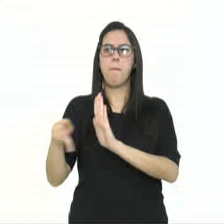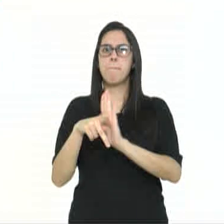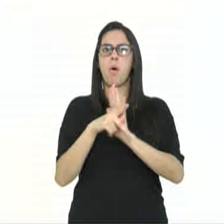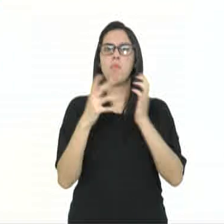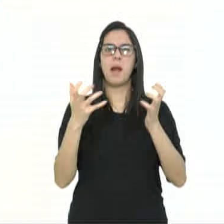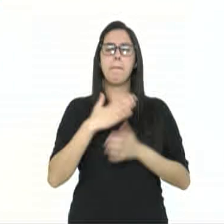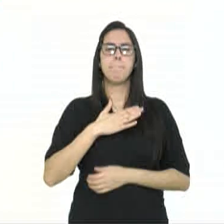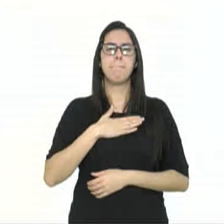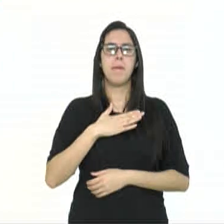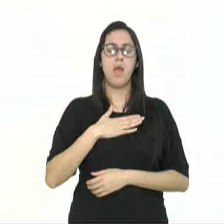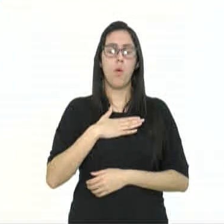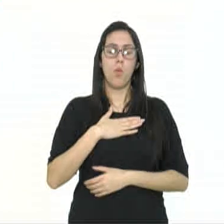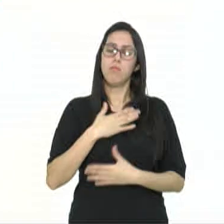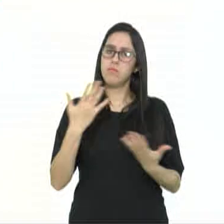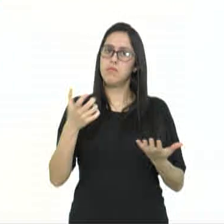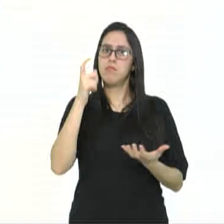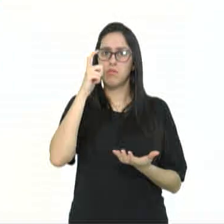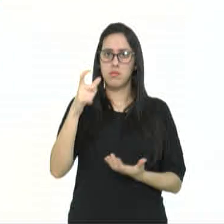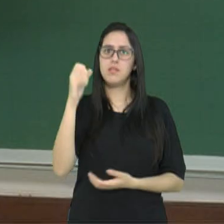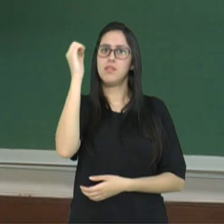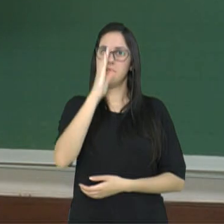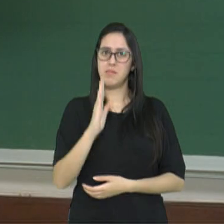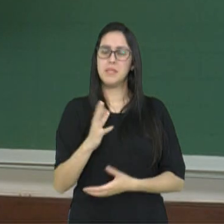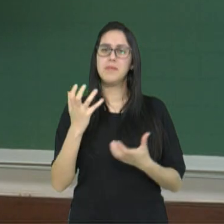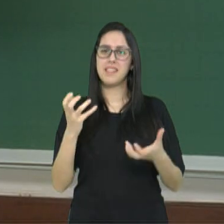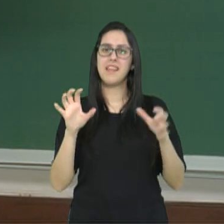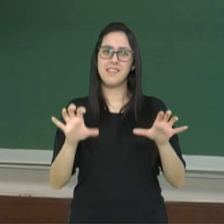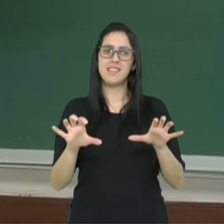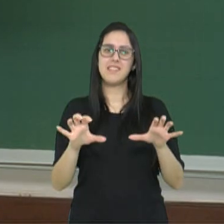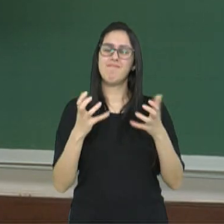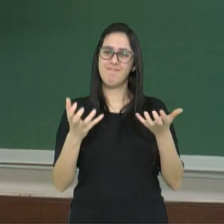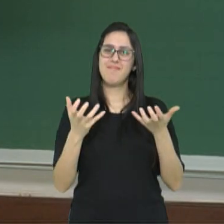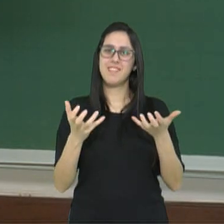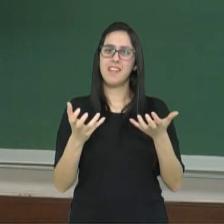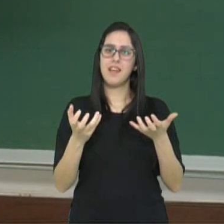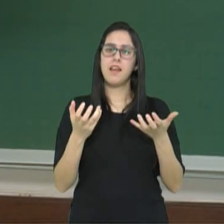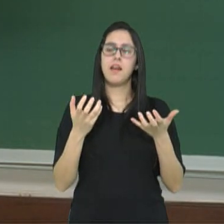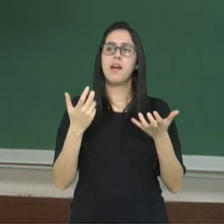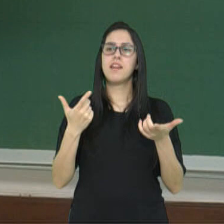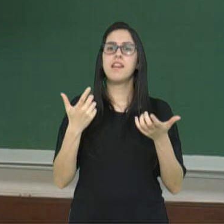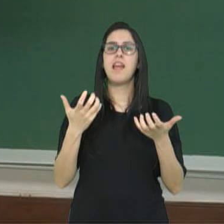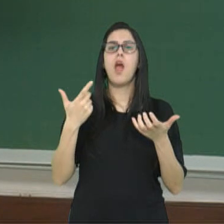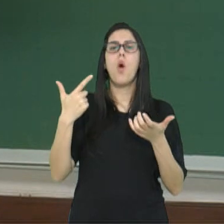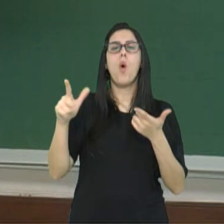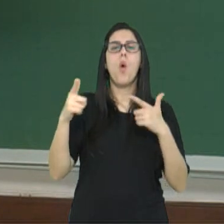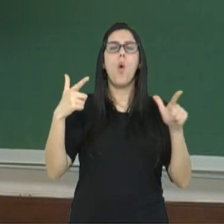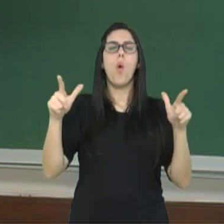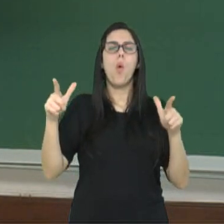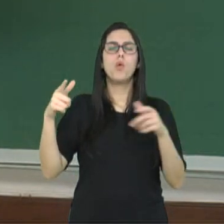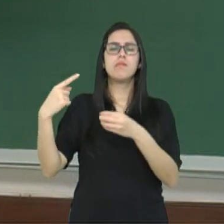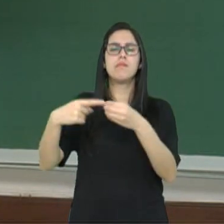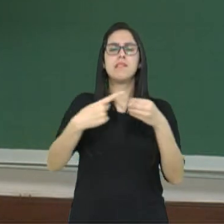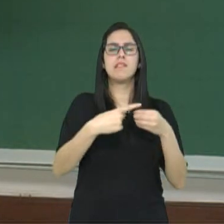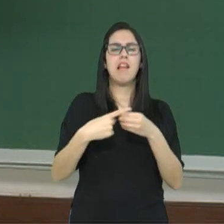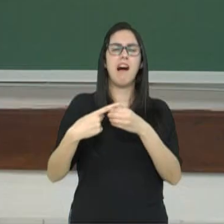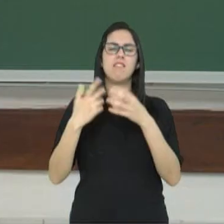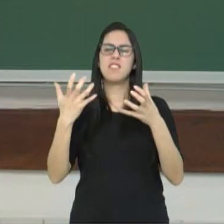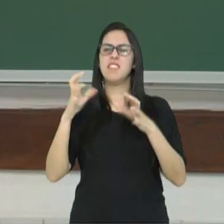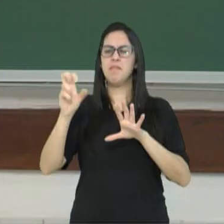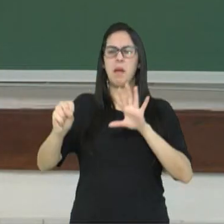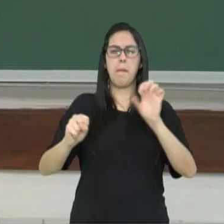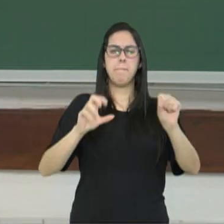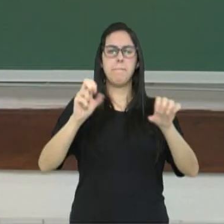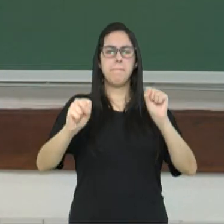interesse brasileiro era principalmente para essa navegação, que permitiria também chegar a outras províncias do interior, outras cidades